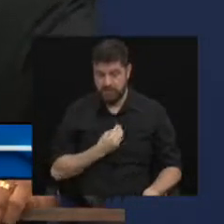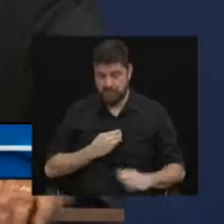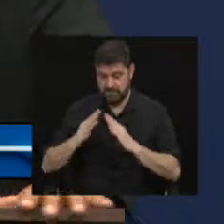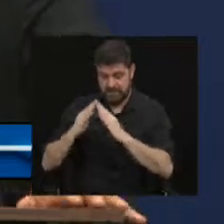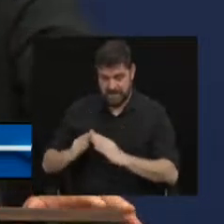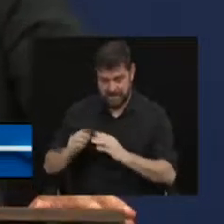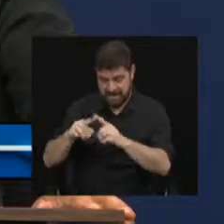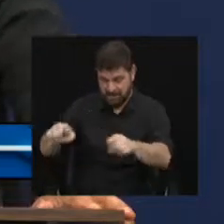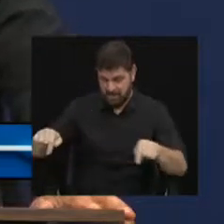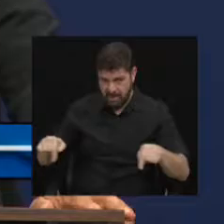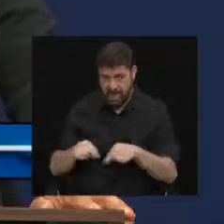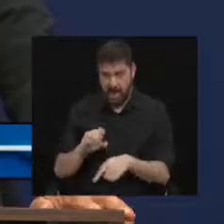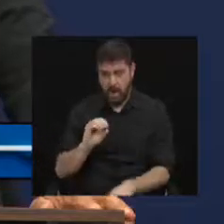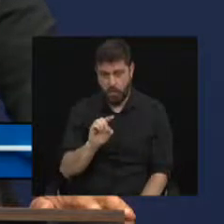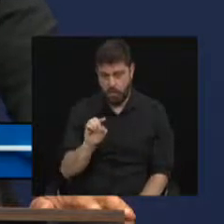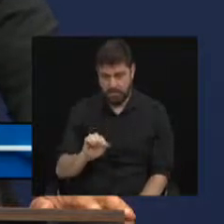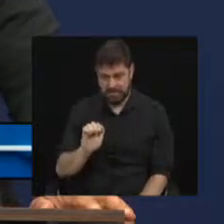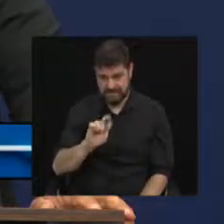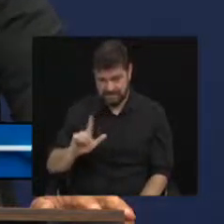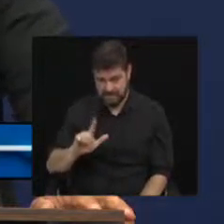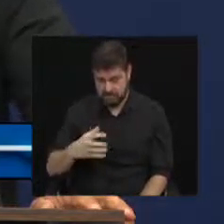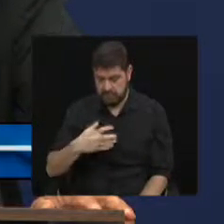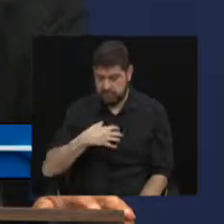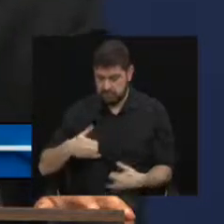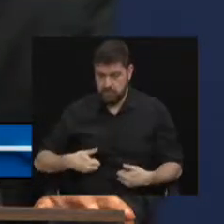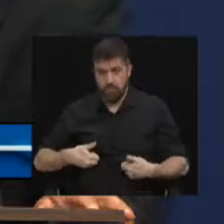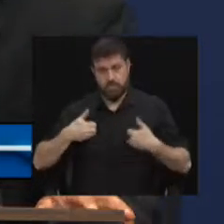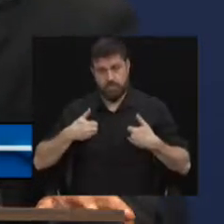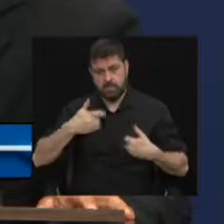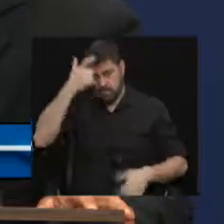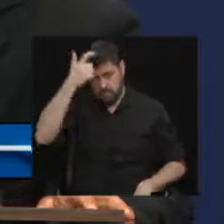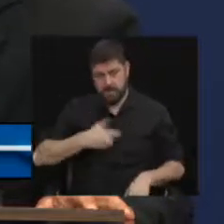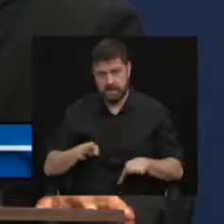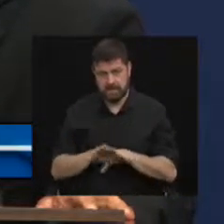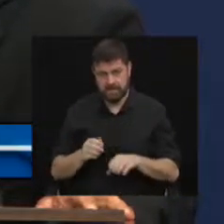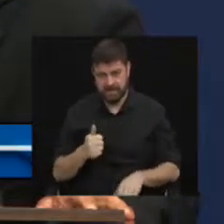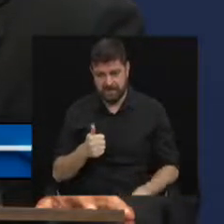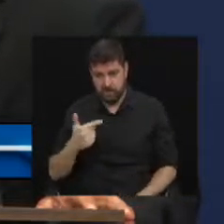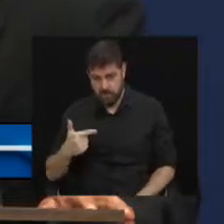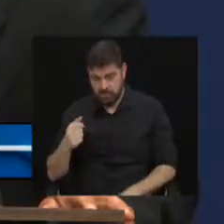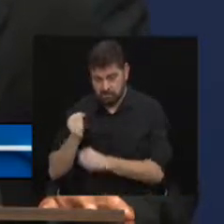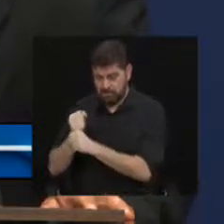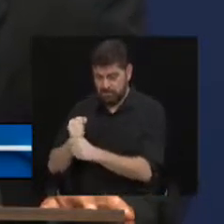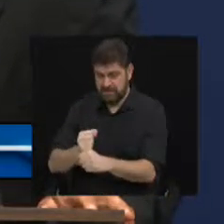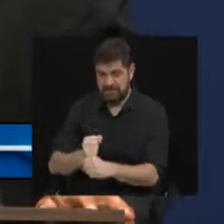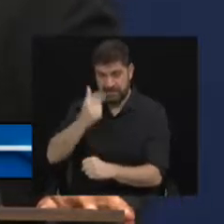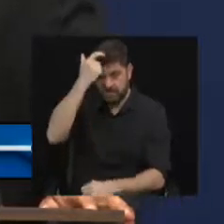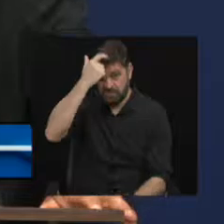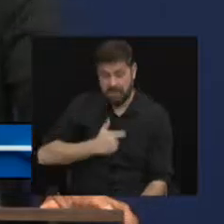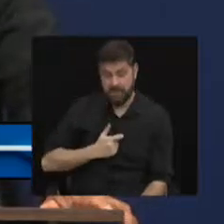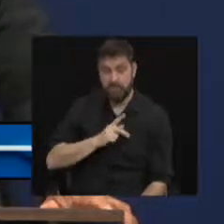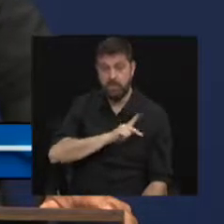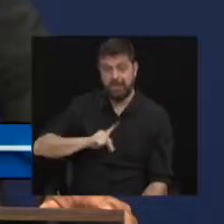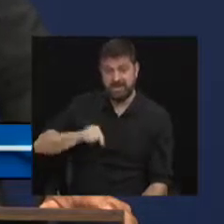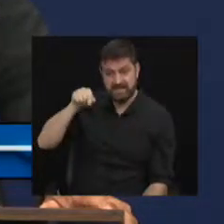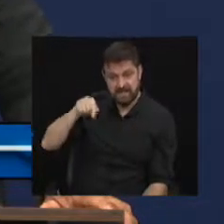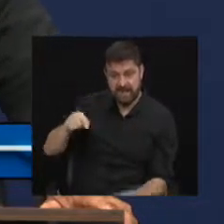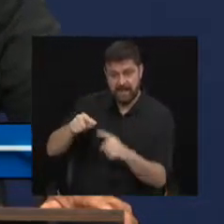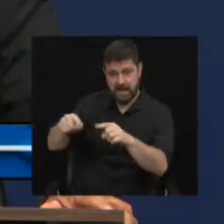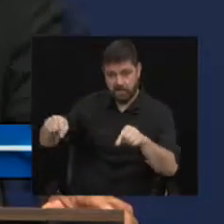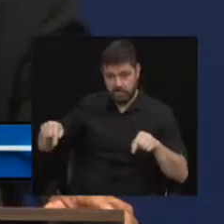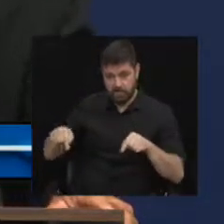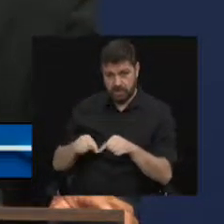cidade. Eu, como vereador, eu tenho exercido esse papel. Eu tenho fiscalizado as obras como presidente